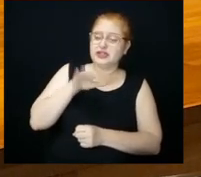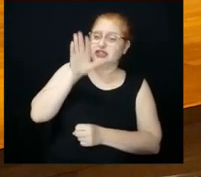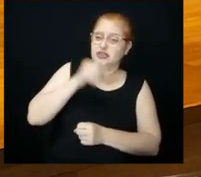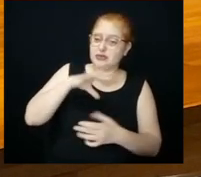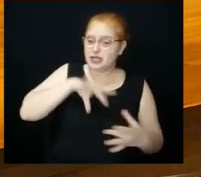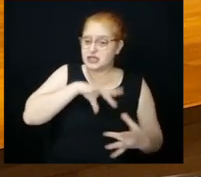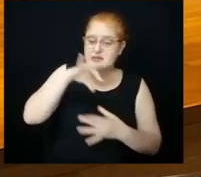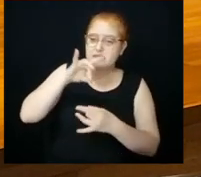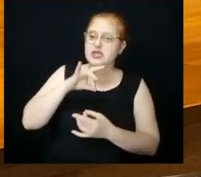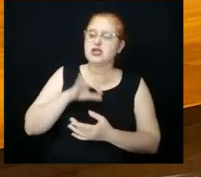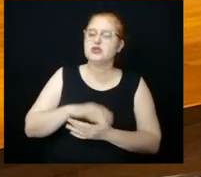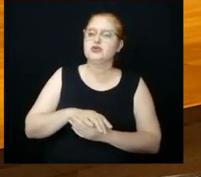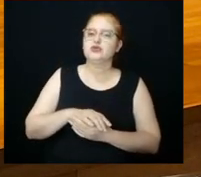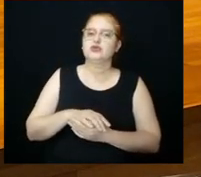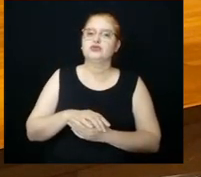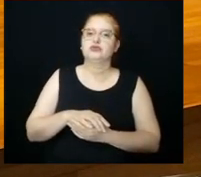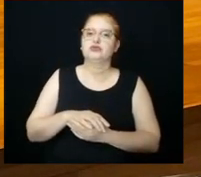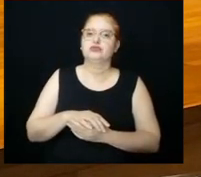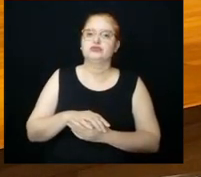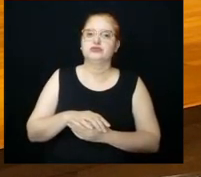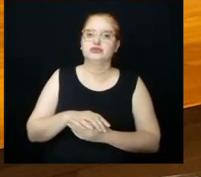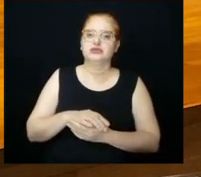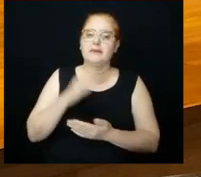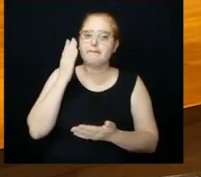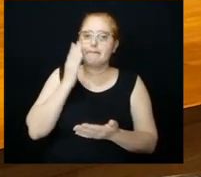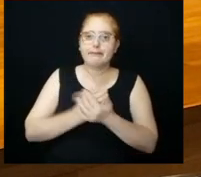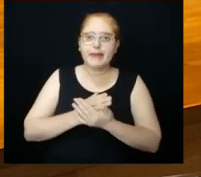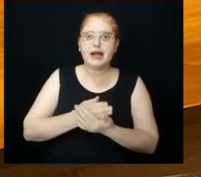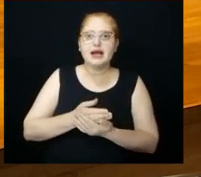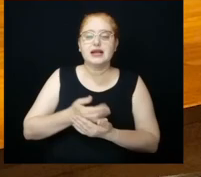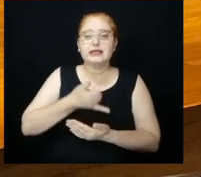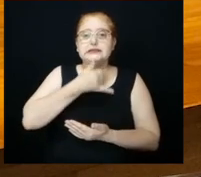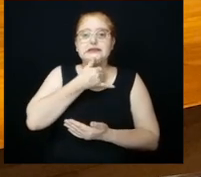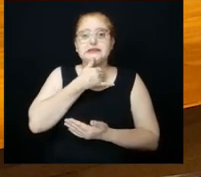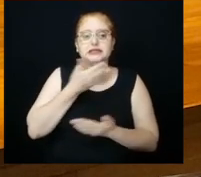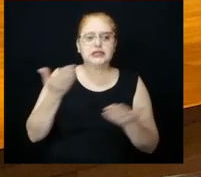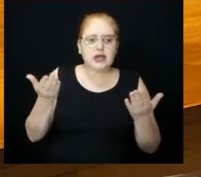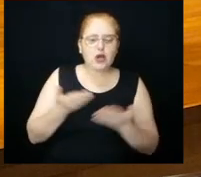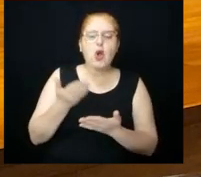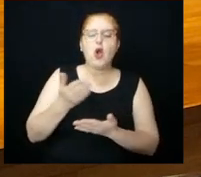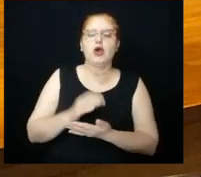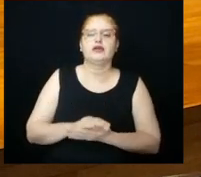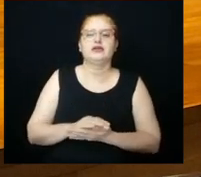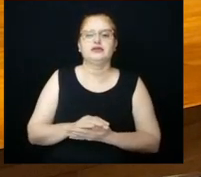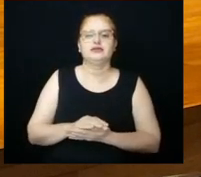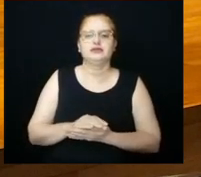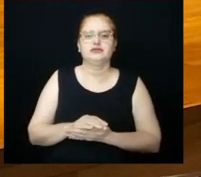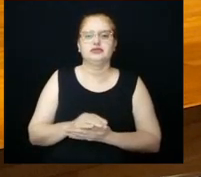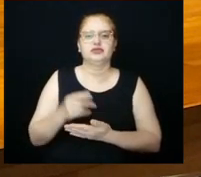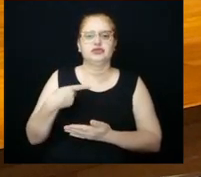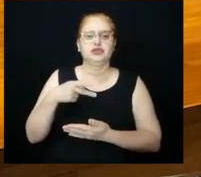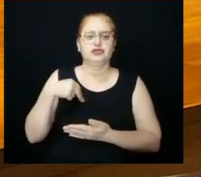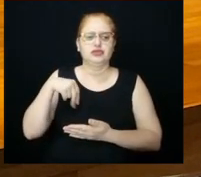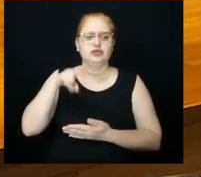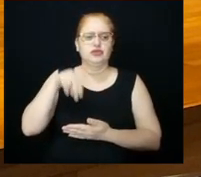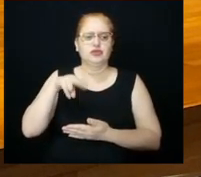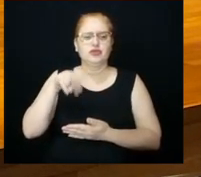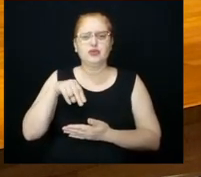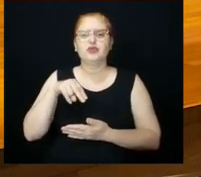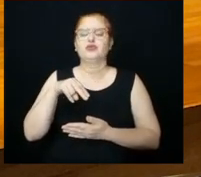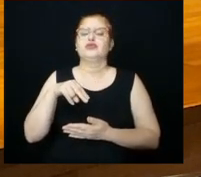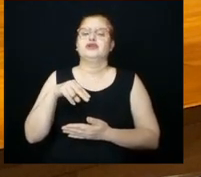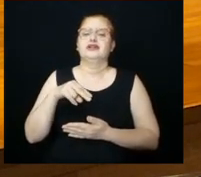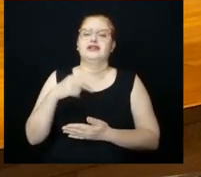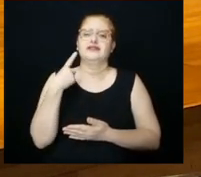espíritos. Ou citá-la, ou lhe rebenta a tristeza porrada. Nós nunca mais vamos sair daqui.